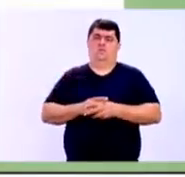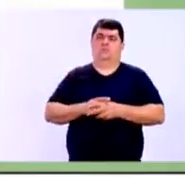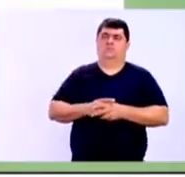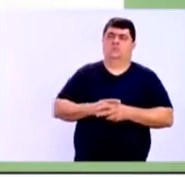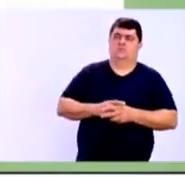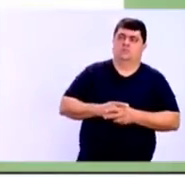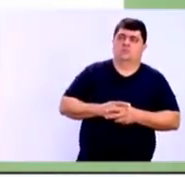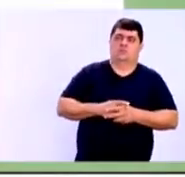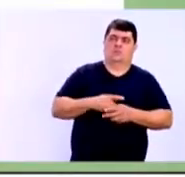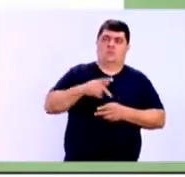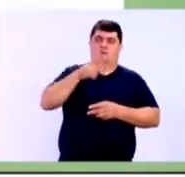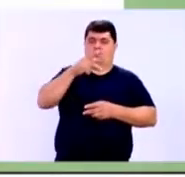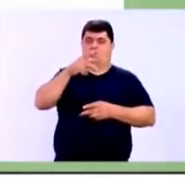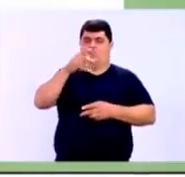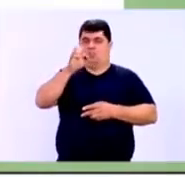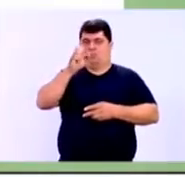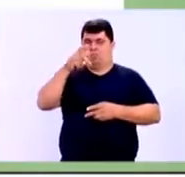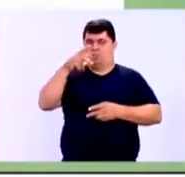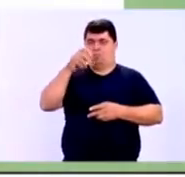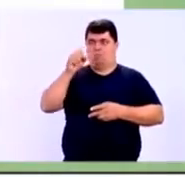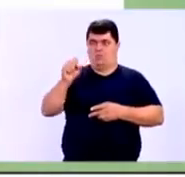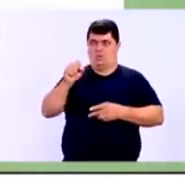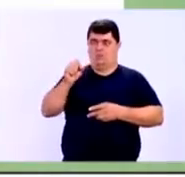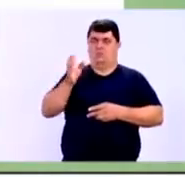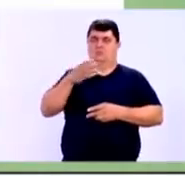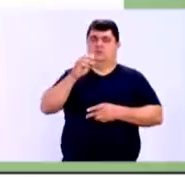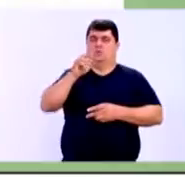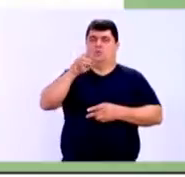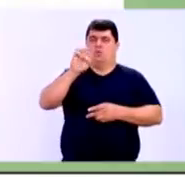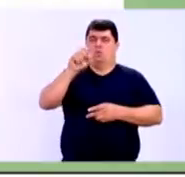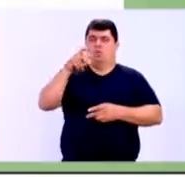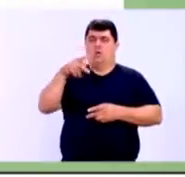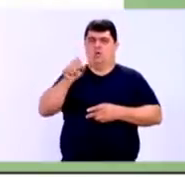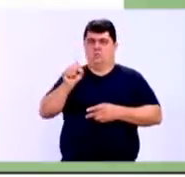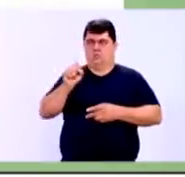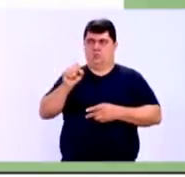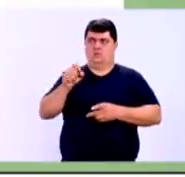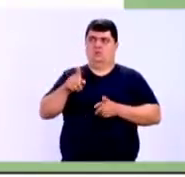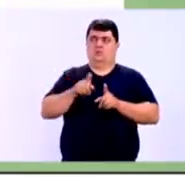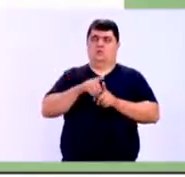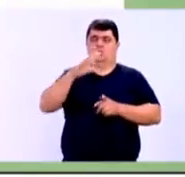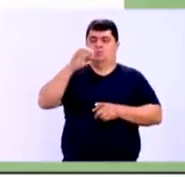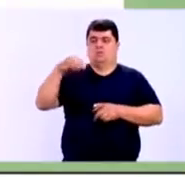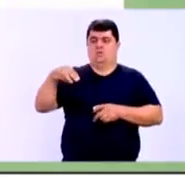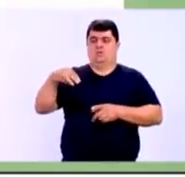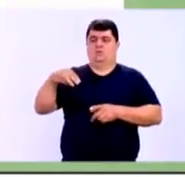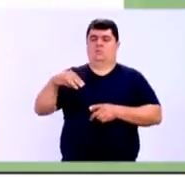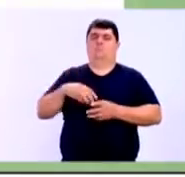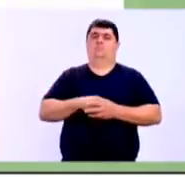em PEPs, UEPs e CM.